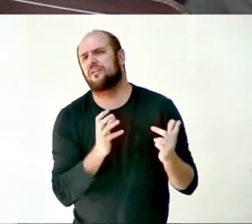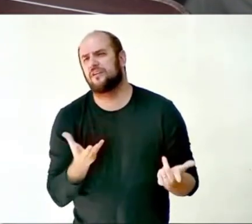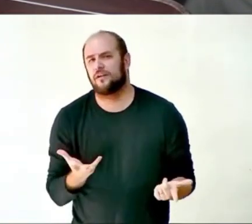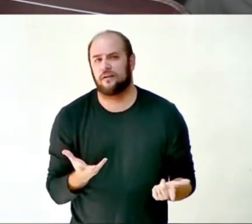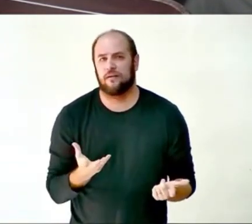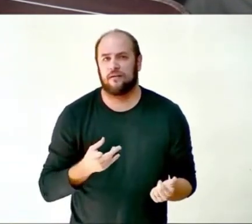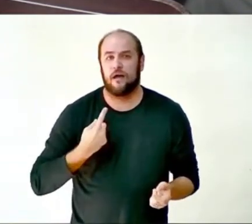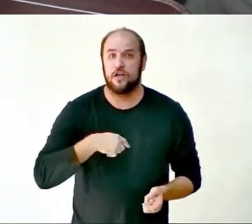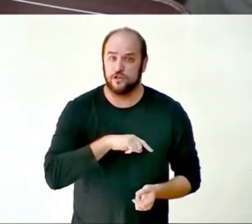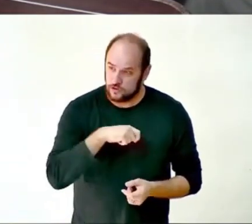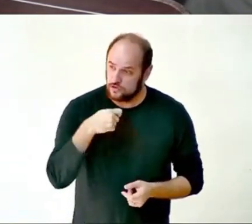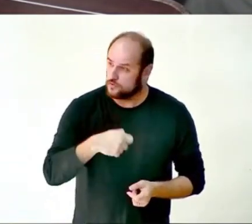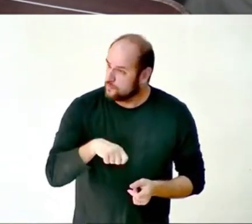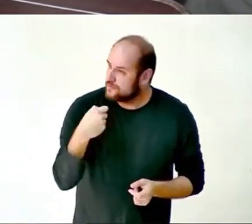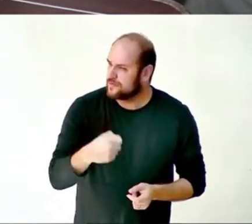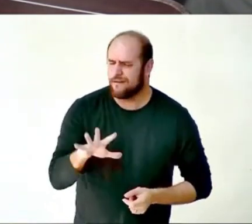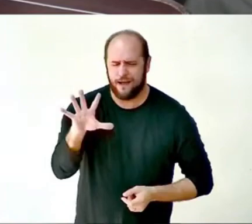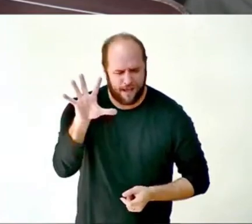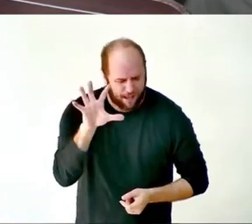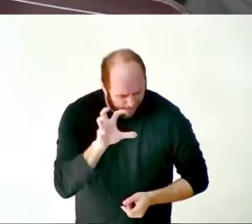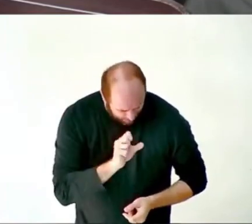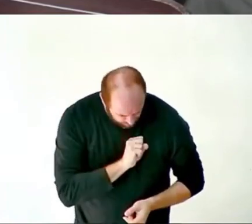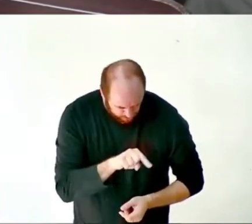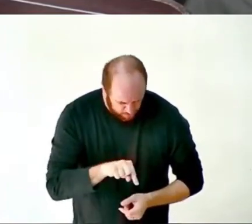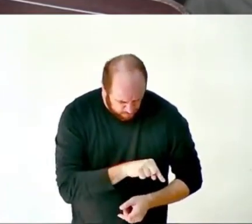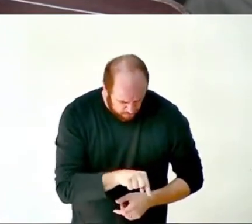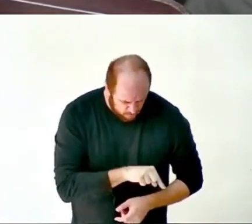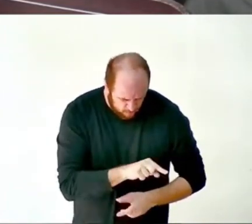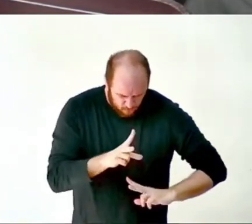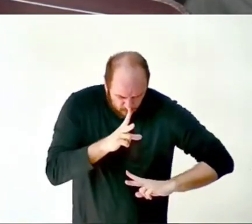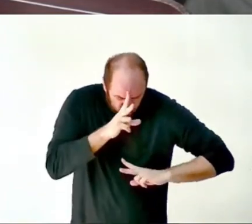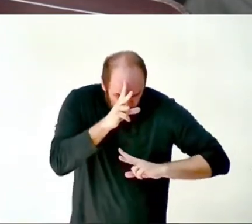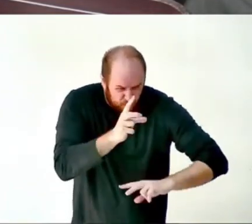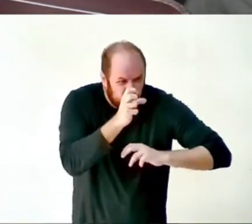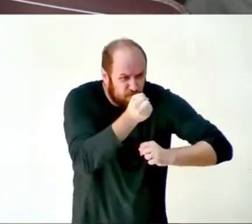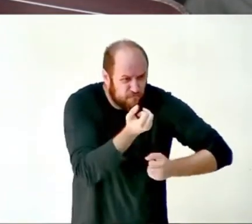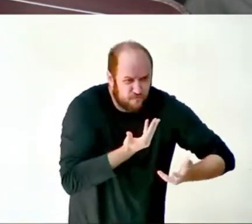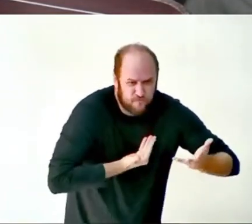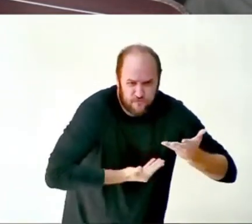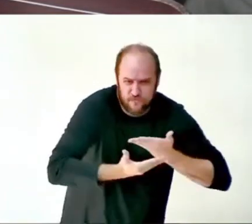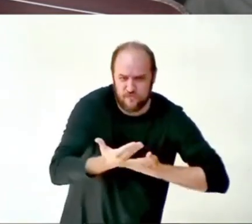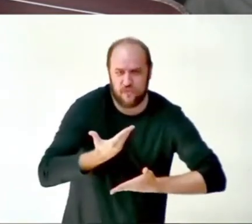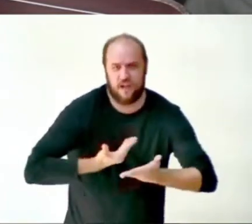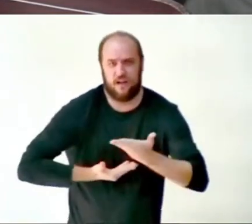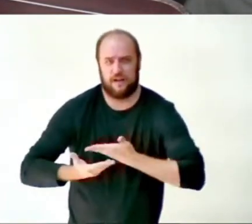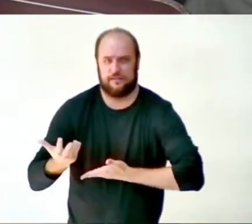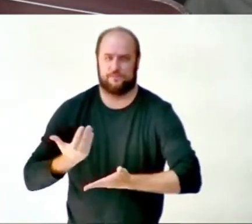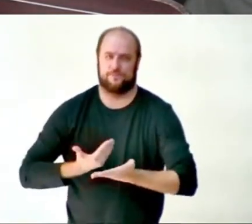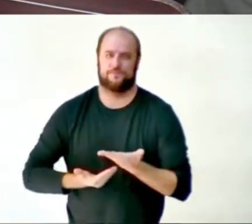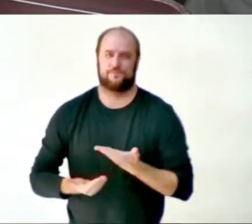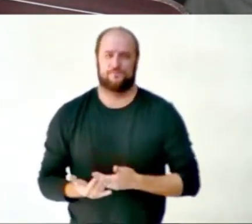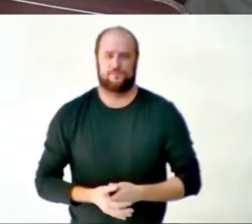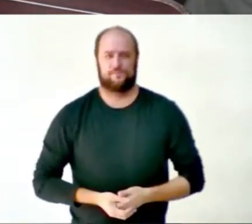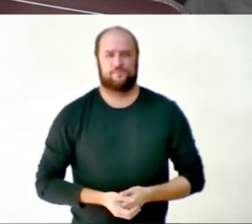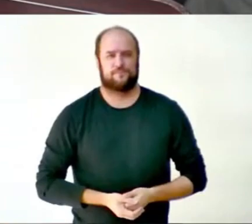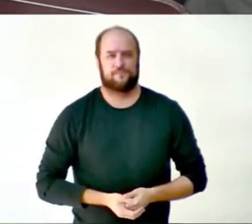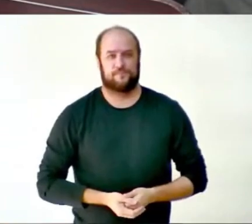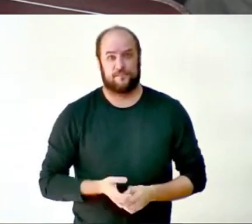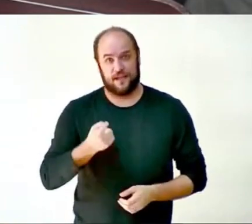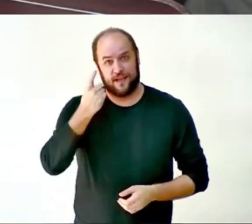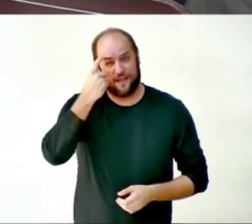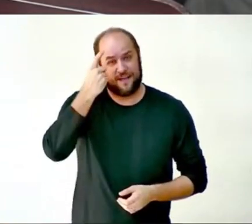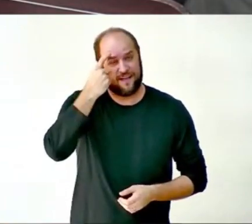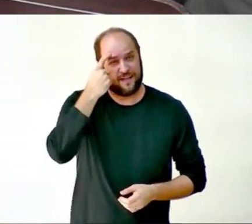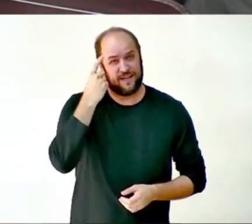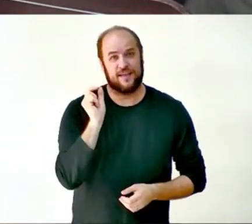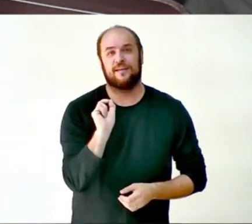ter muito amor. Tende amor intenso uns para com os outros. Meus irmãos, o senso aqui